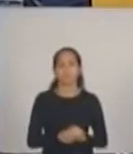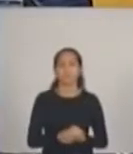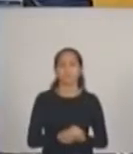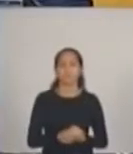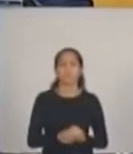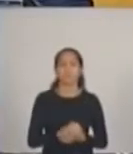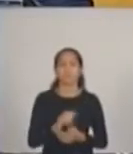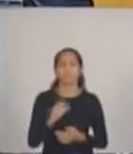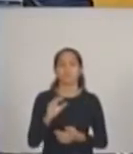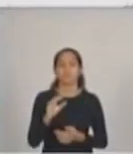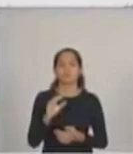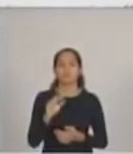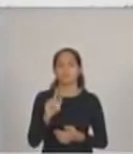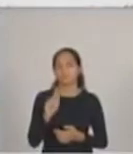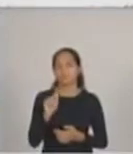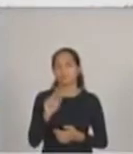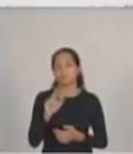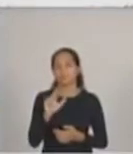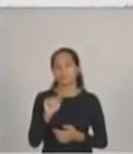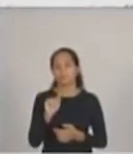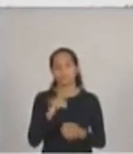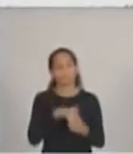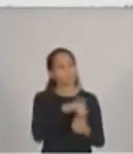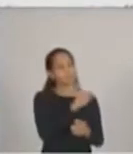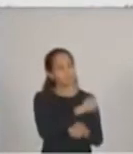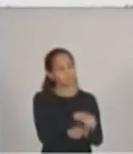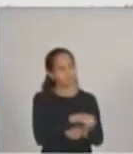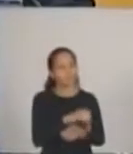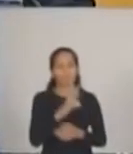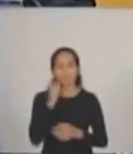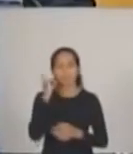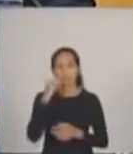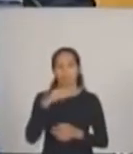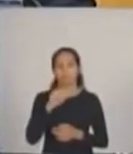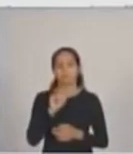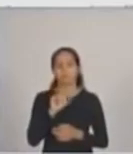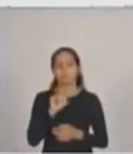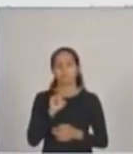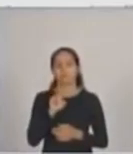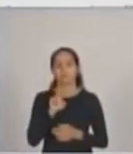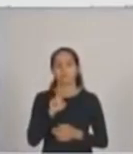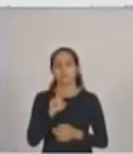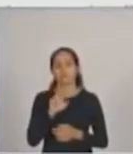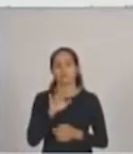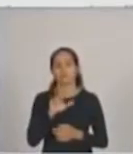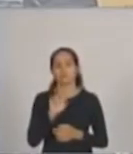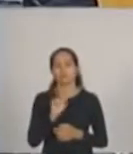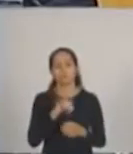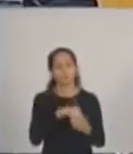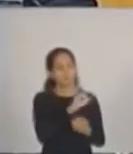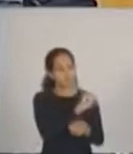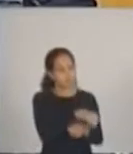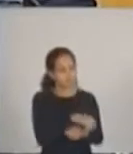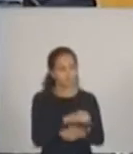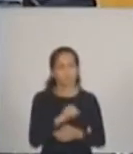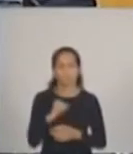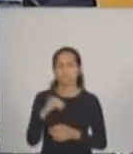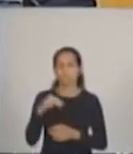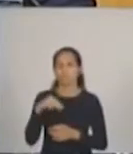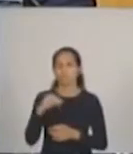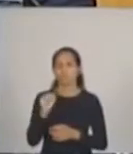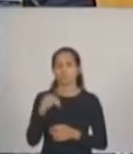Garcia. Voto sim, senhor presidente. Sim. Madureira. Sim. Sim. Deputado Mansur,